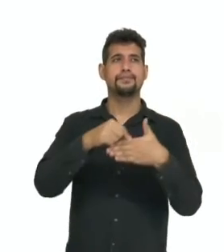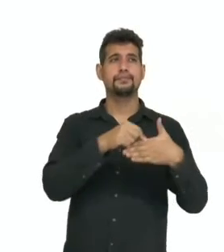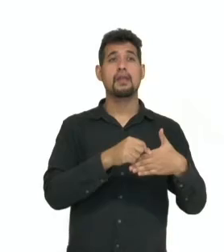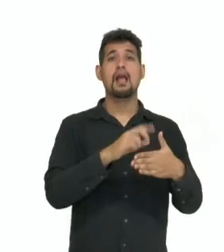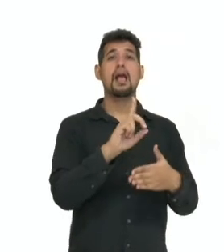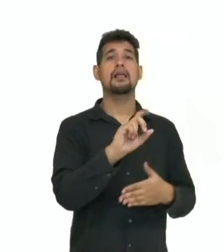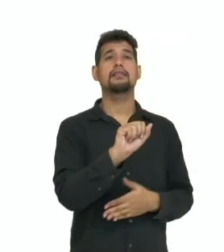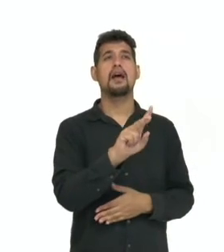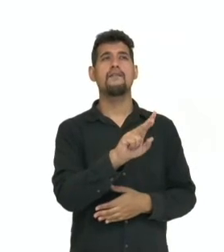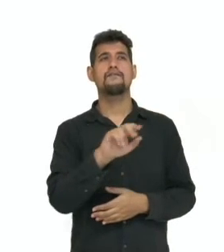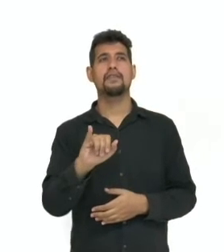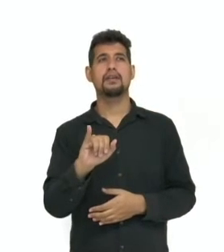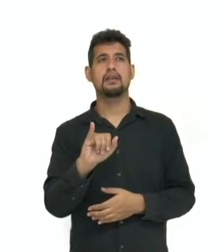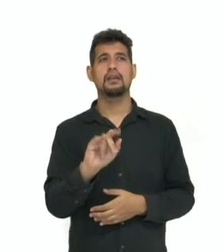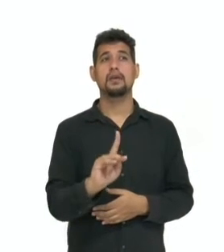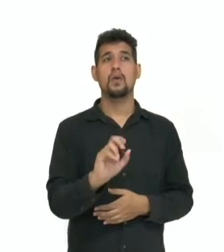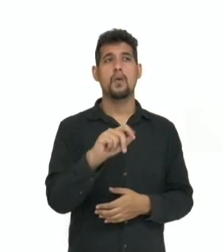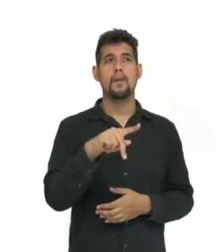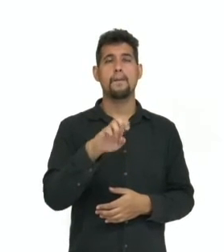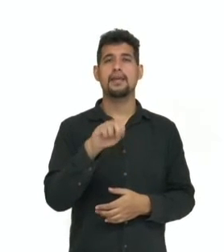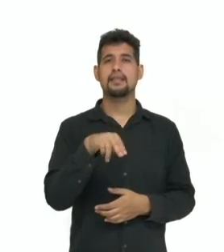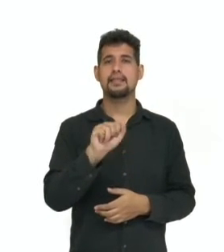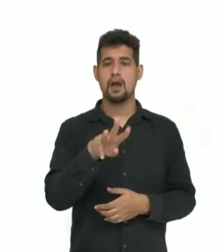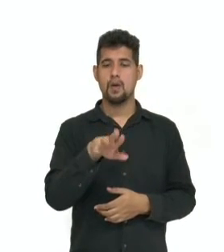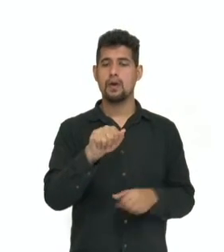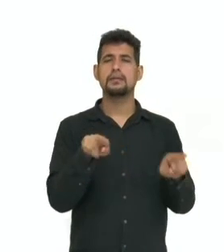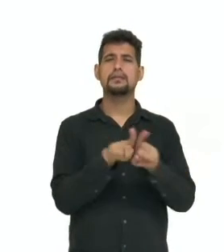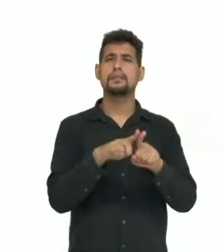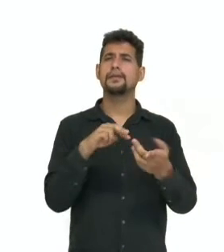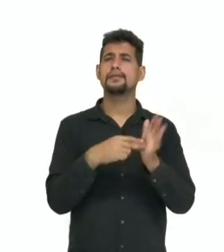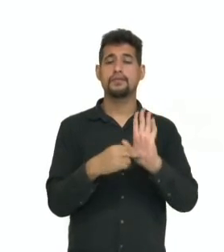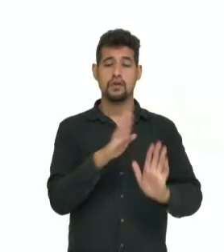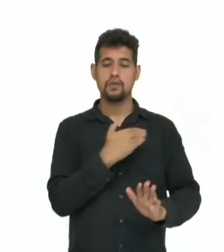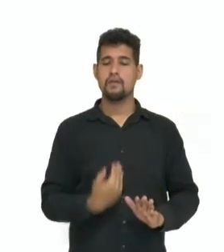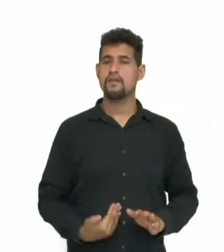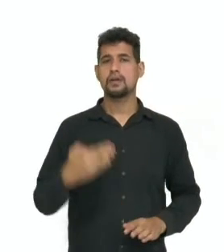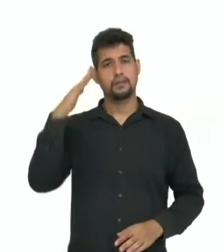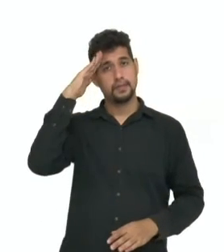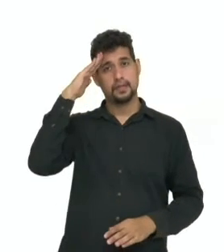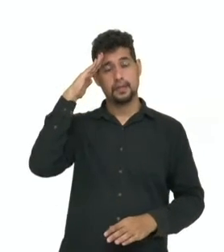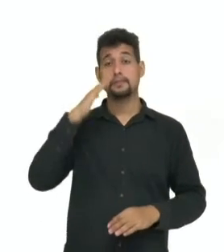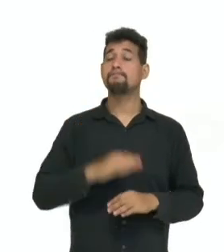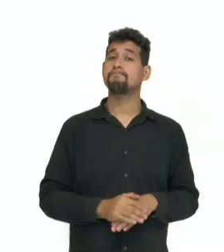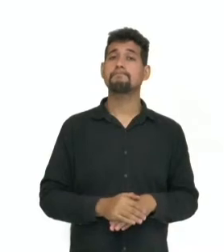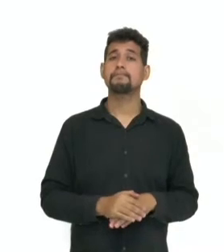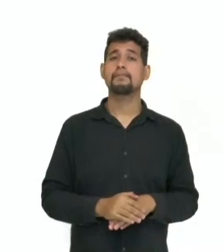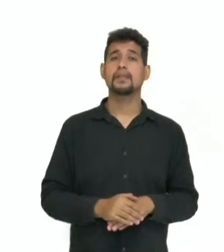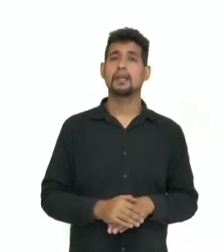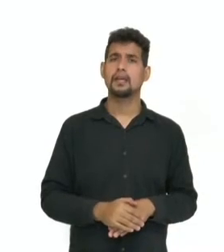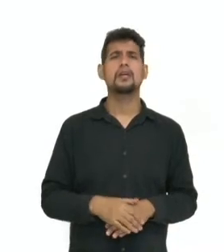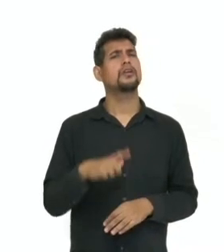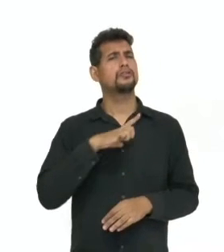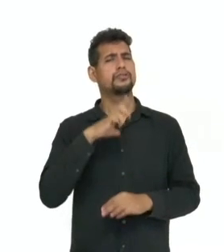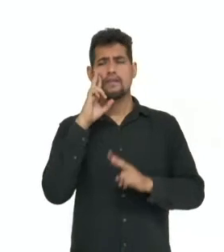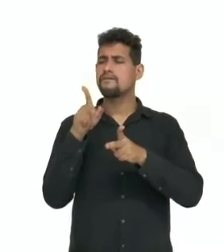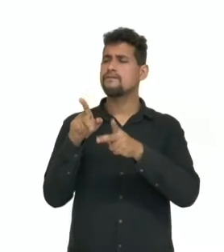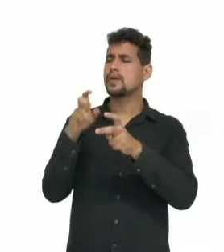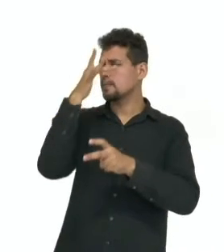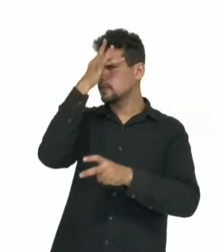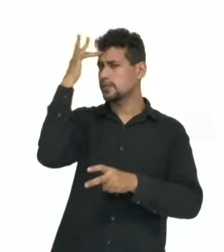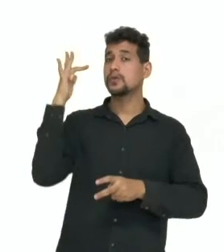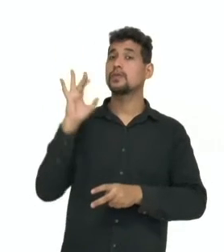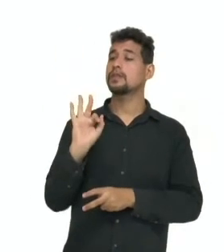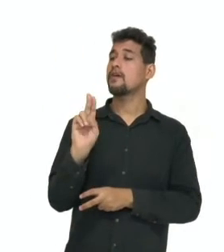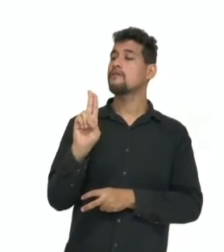Davi Copenaua, esse relato que ele faz do projeto dos governos militares. Eu tinha ouvido gente da